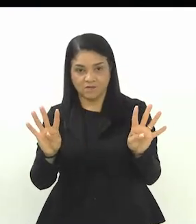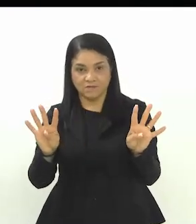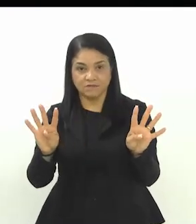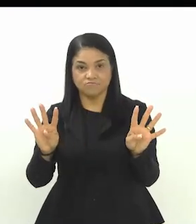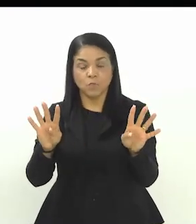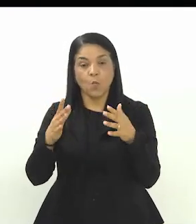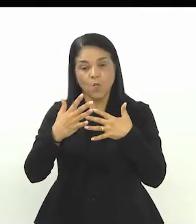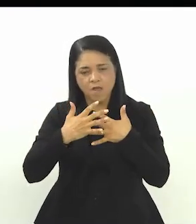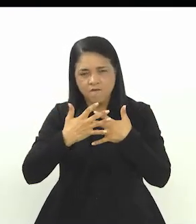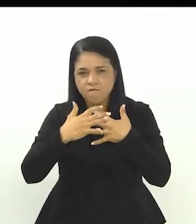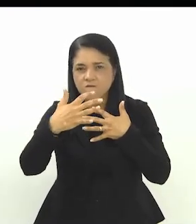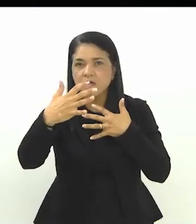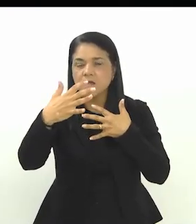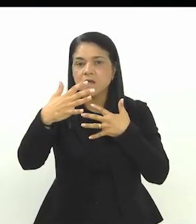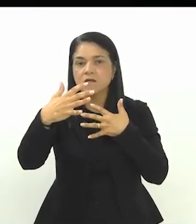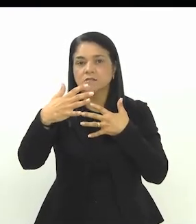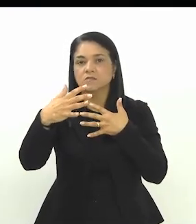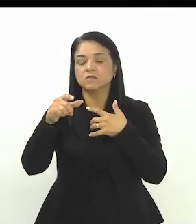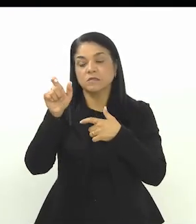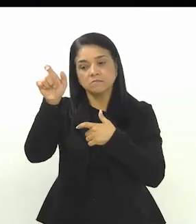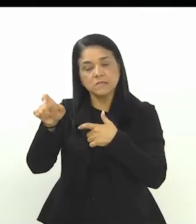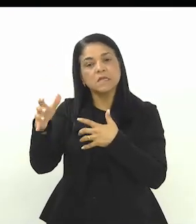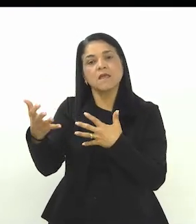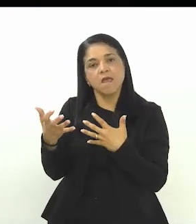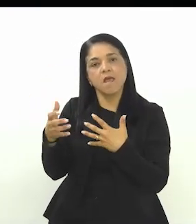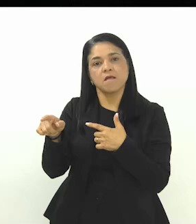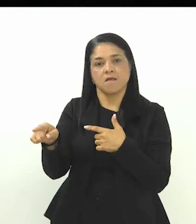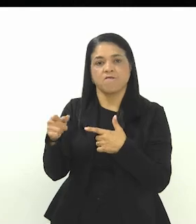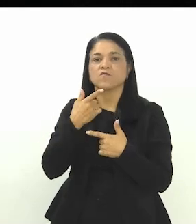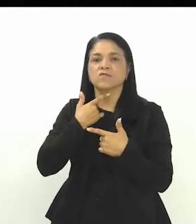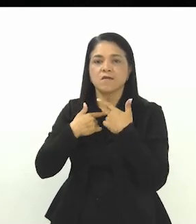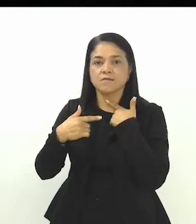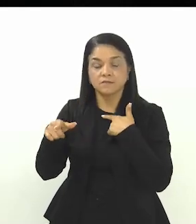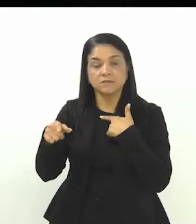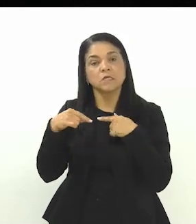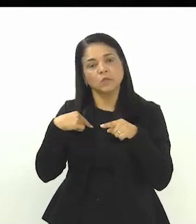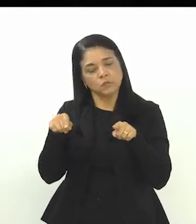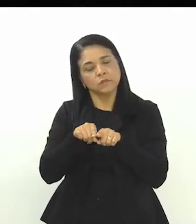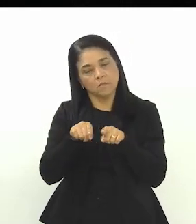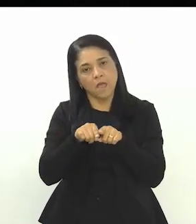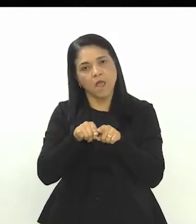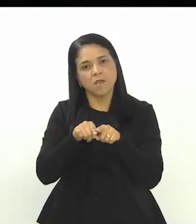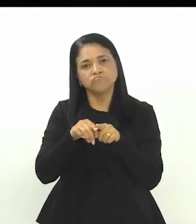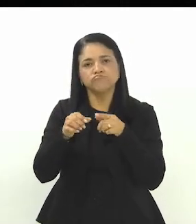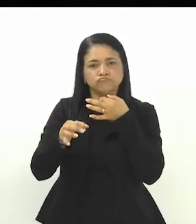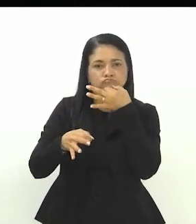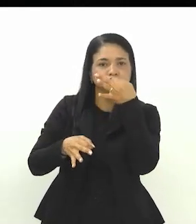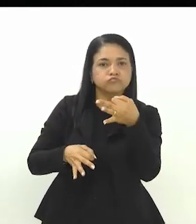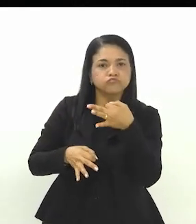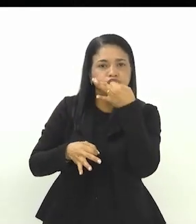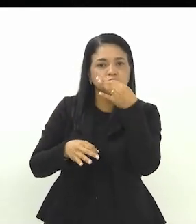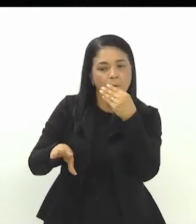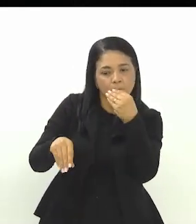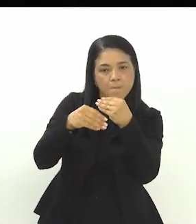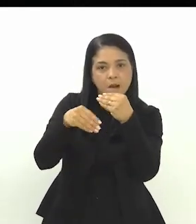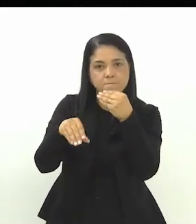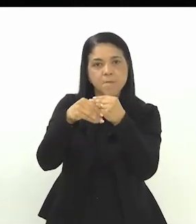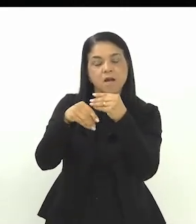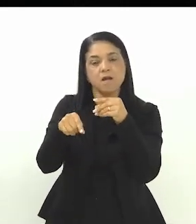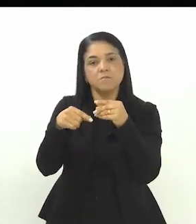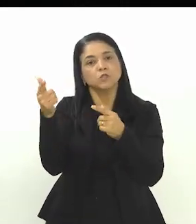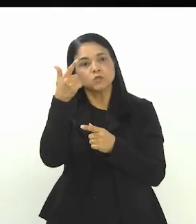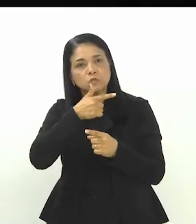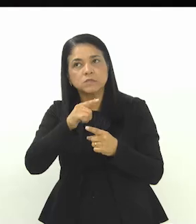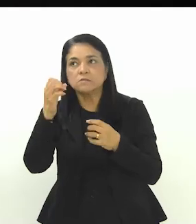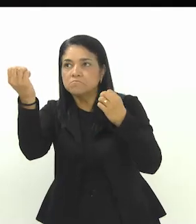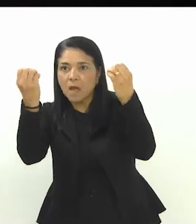um efeito esperado por ele. Mas eu confesso também que eu vou dando a minha fala. Olha, a gente